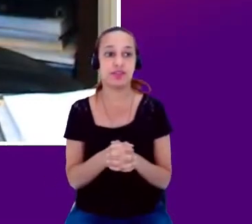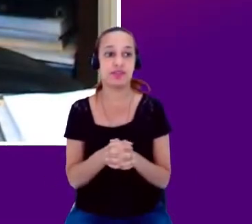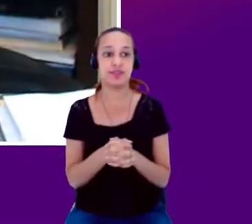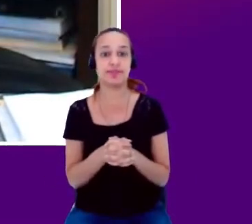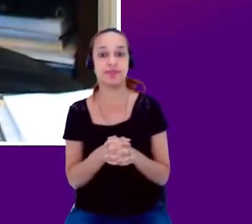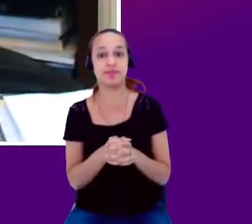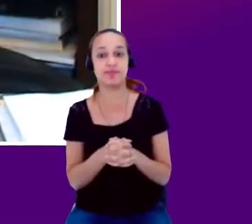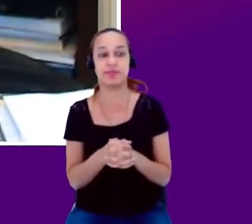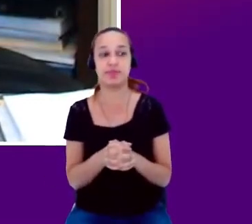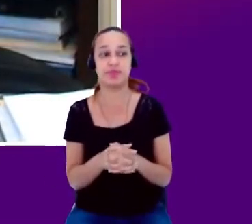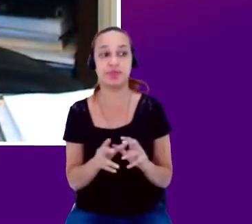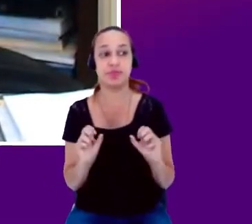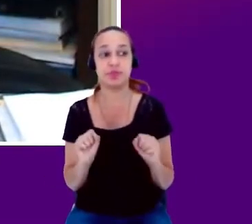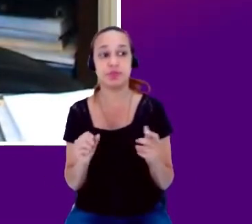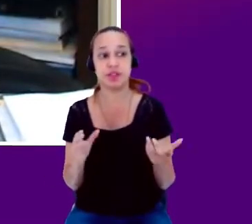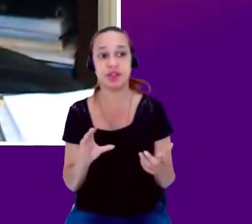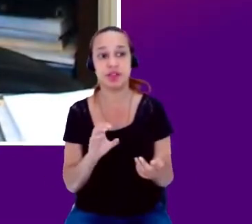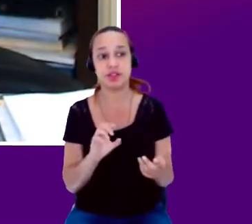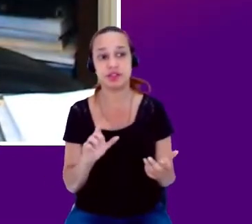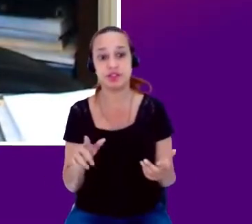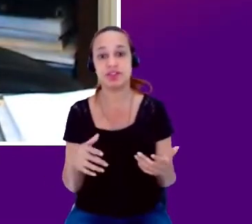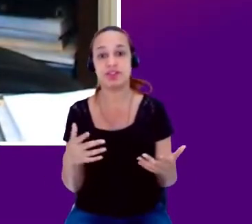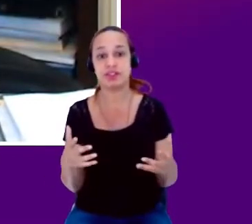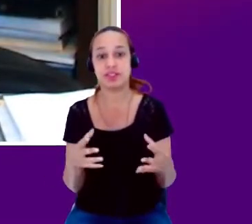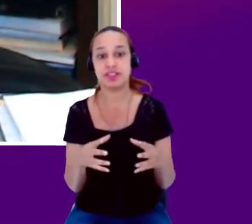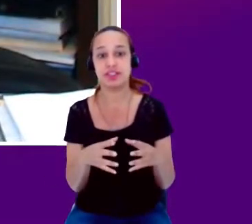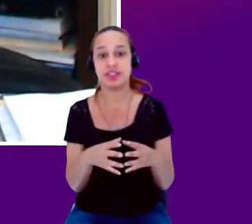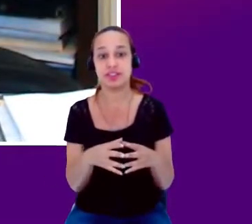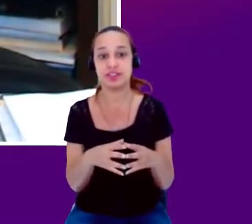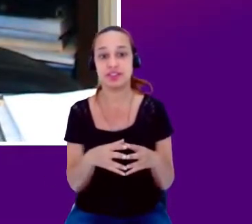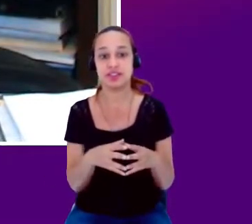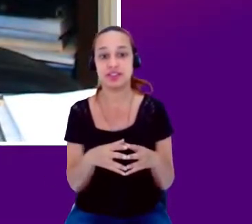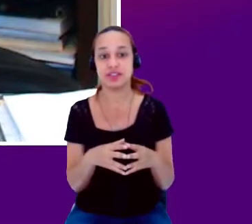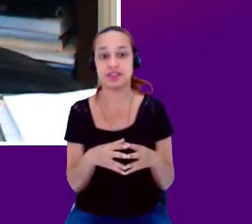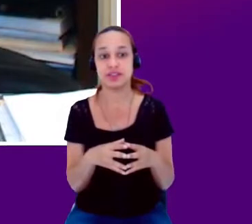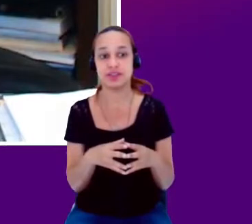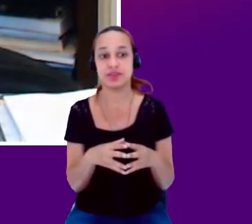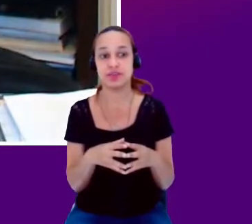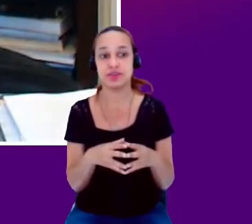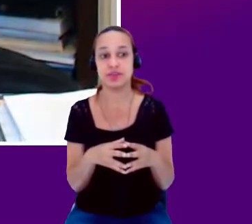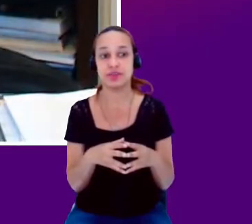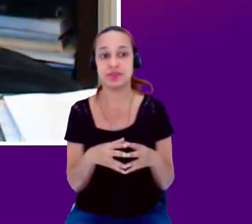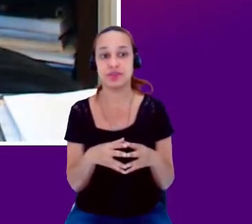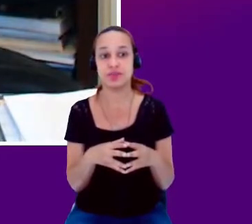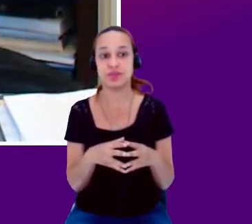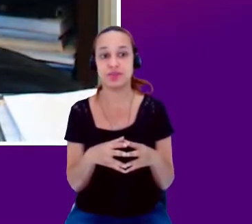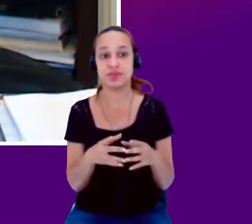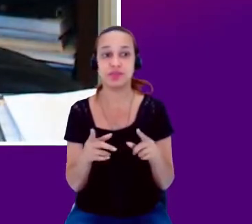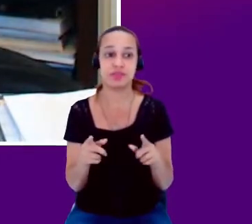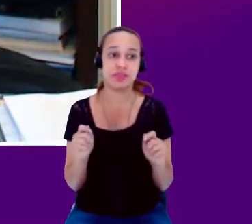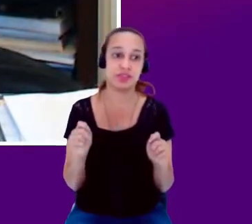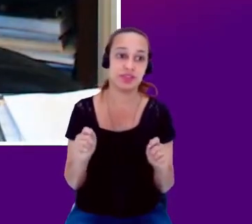essa classificação de risco para impedir que houvesse uma discriminação injusta. A questão é saber em que medida a